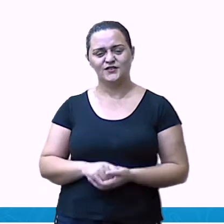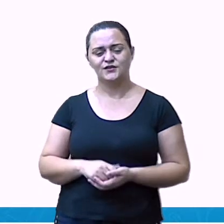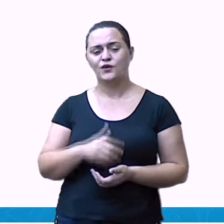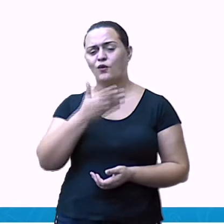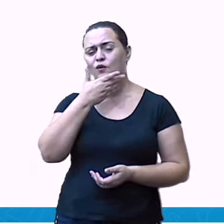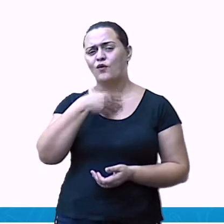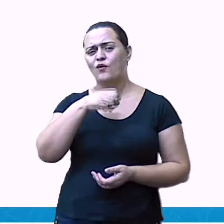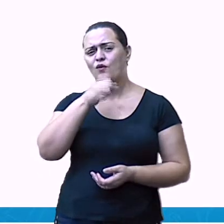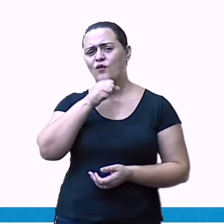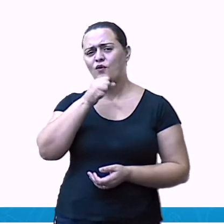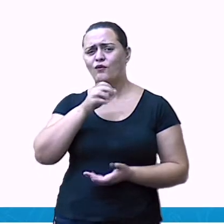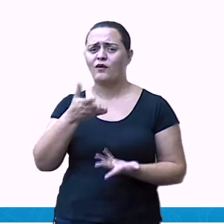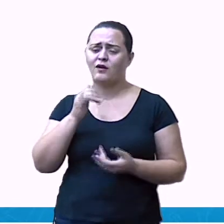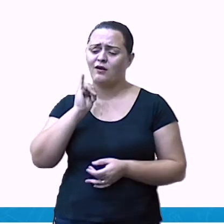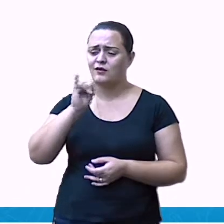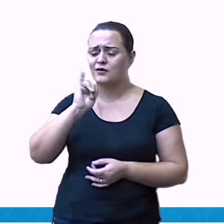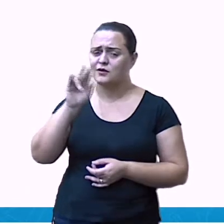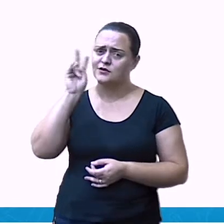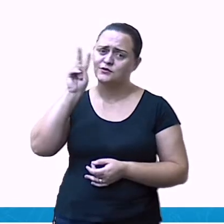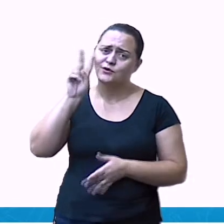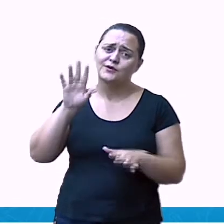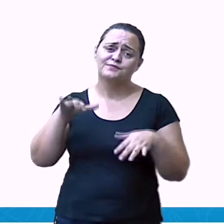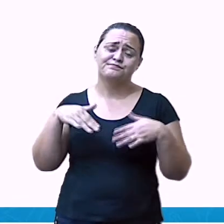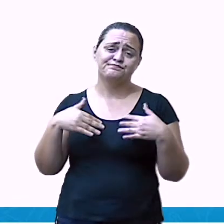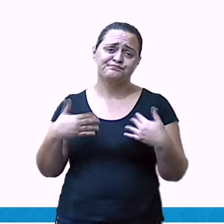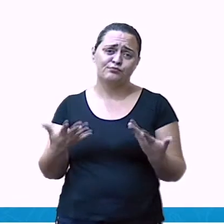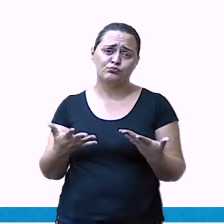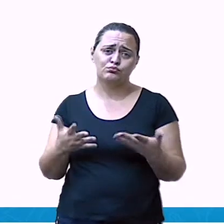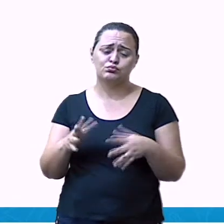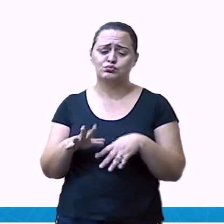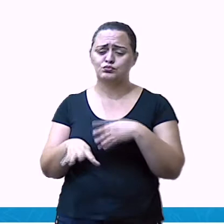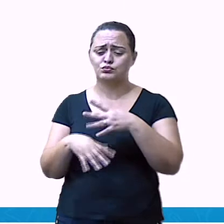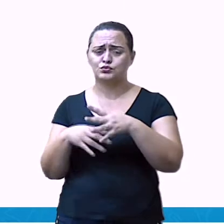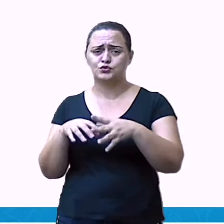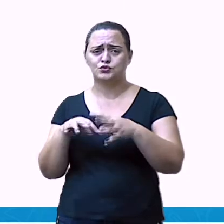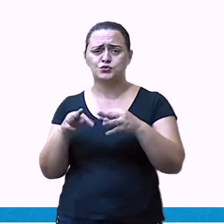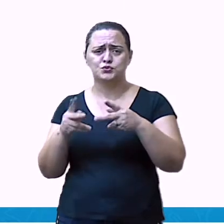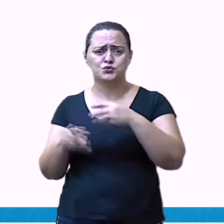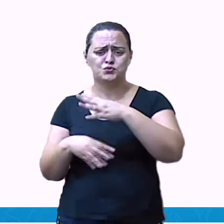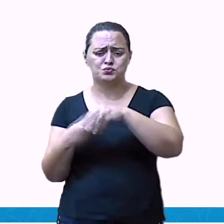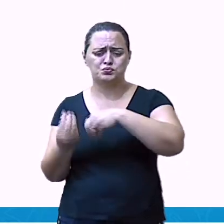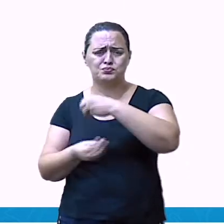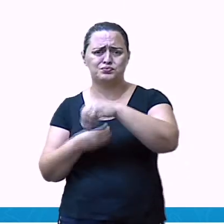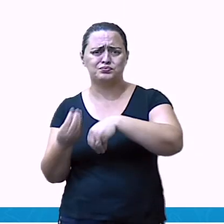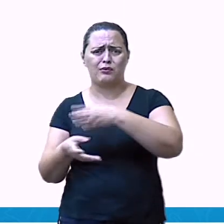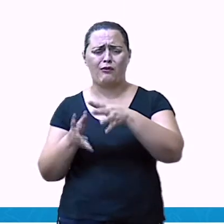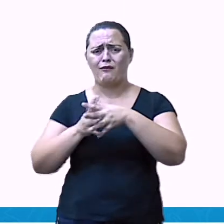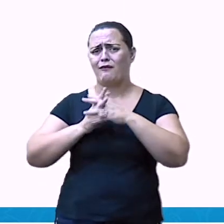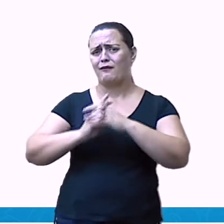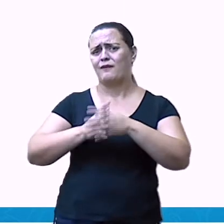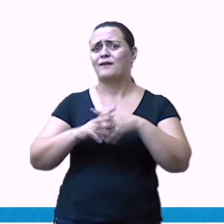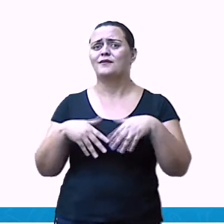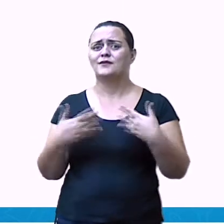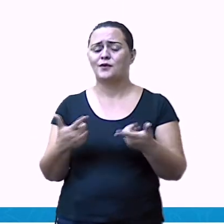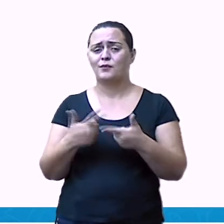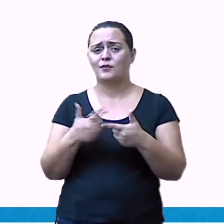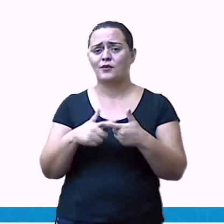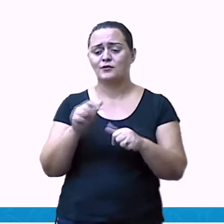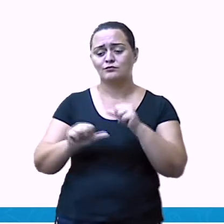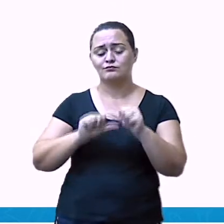se embaralha toda aí e a menina acaba ficando nervosa porque ele troca a cor do chapeuzinho